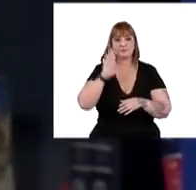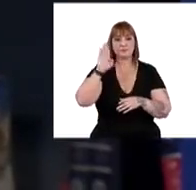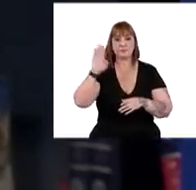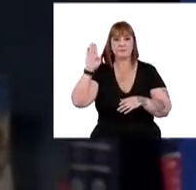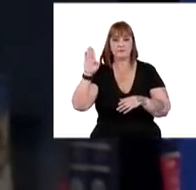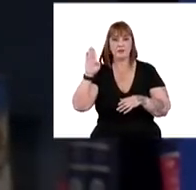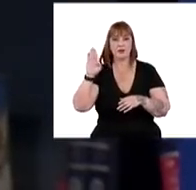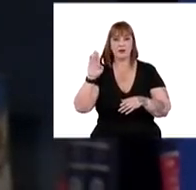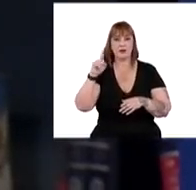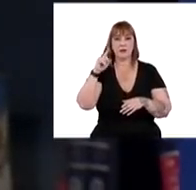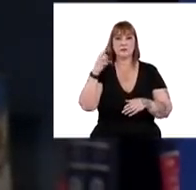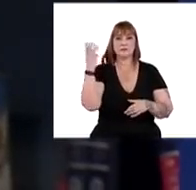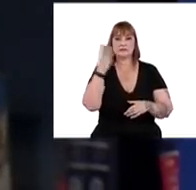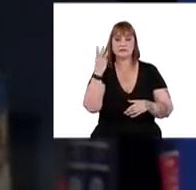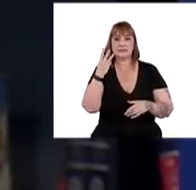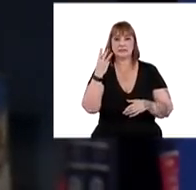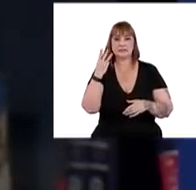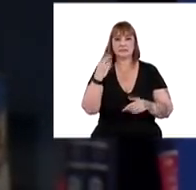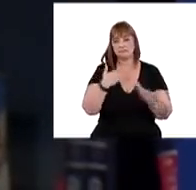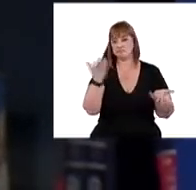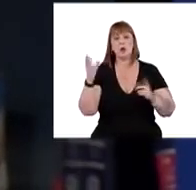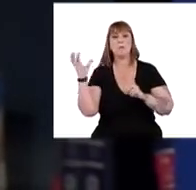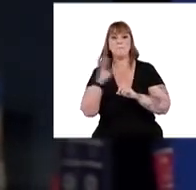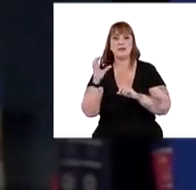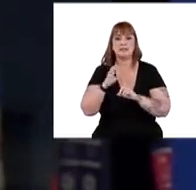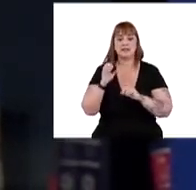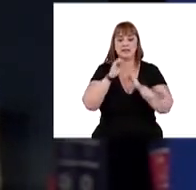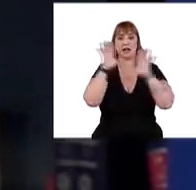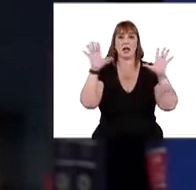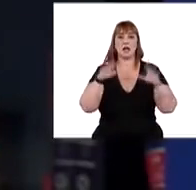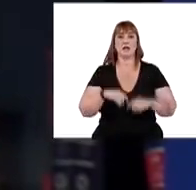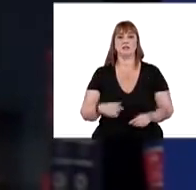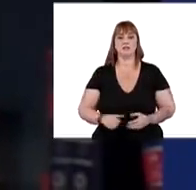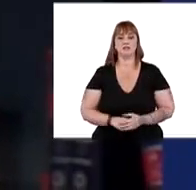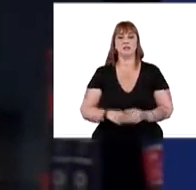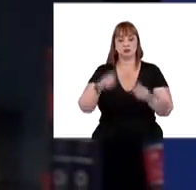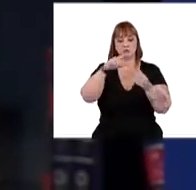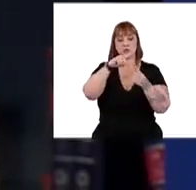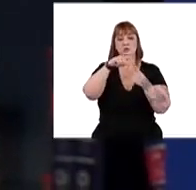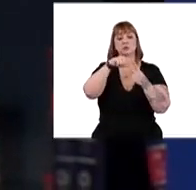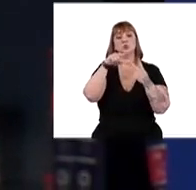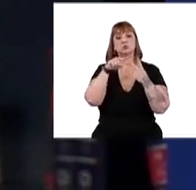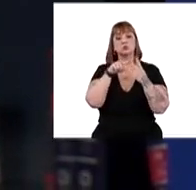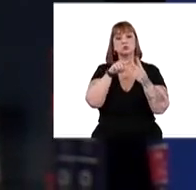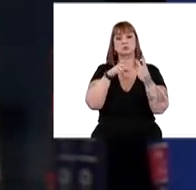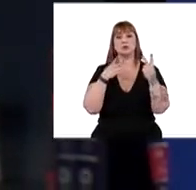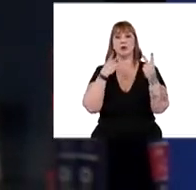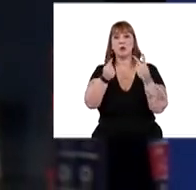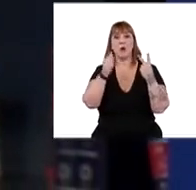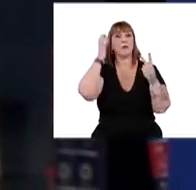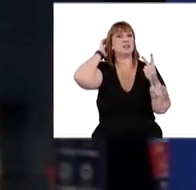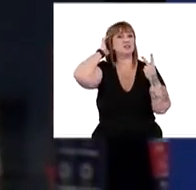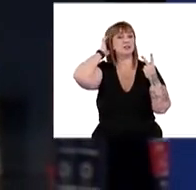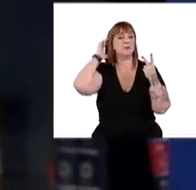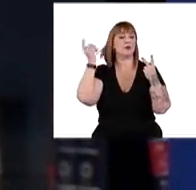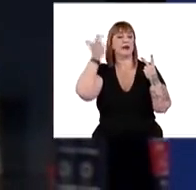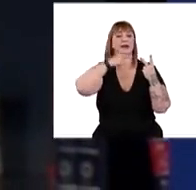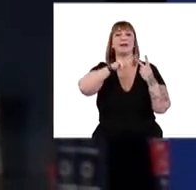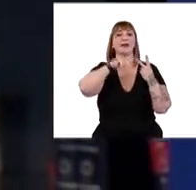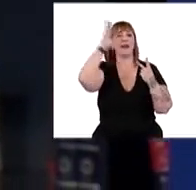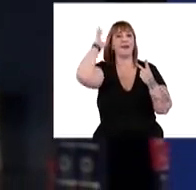candidatos uma percepção muito clara. E mais, é 2 em 1, vou repetir aqui o comercial. Você compra o shampoo e leva